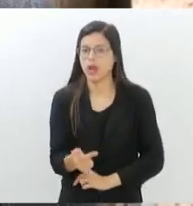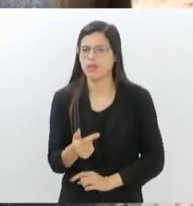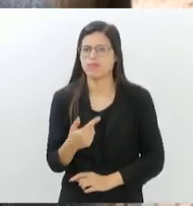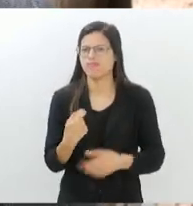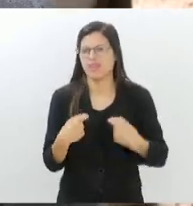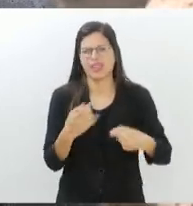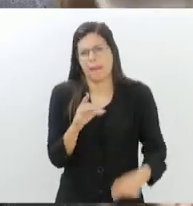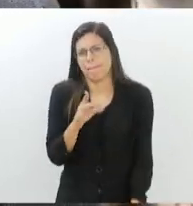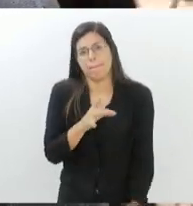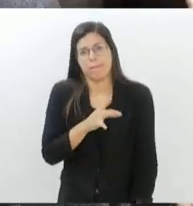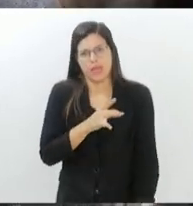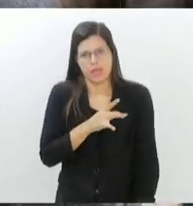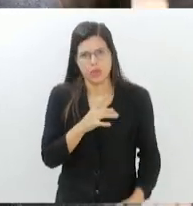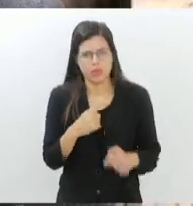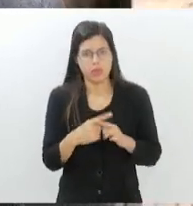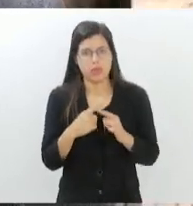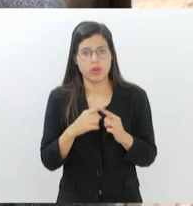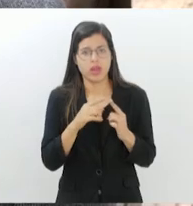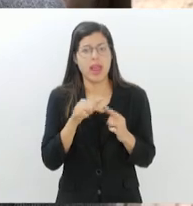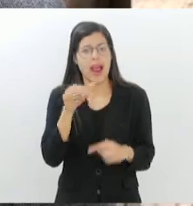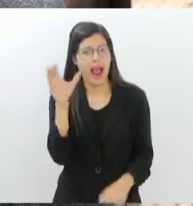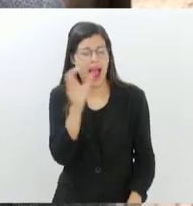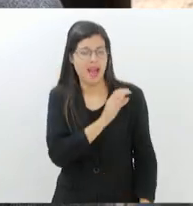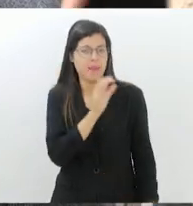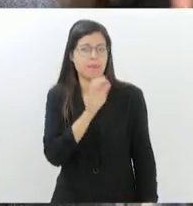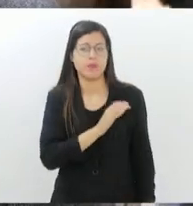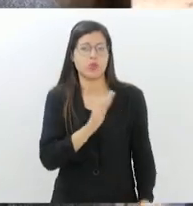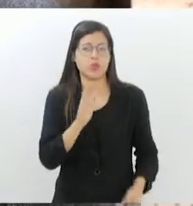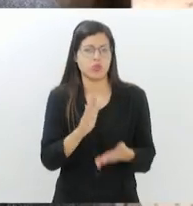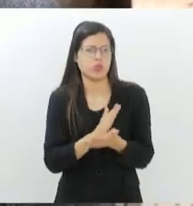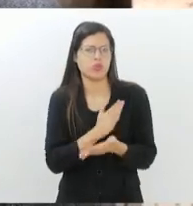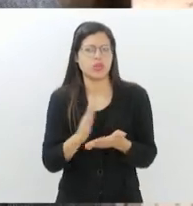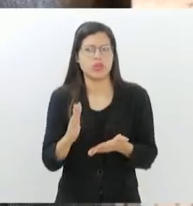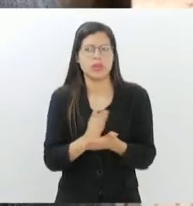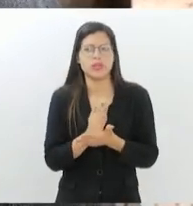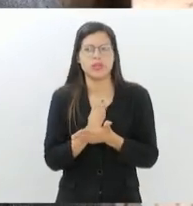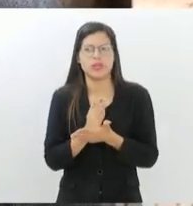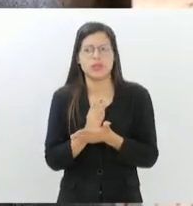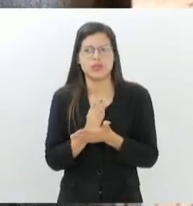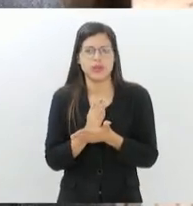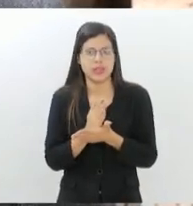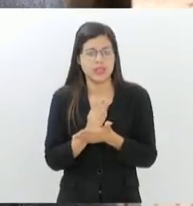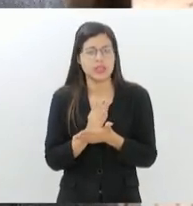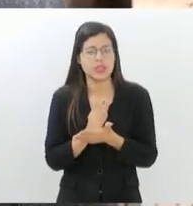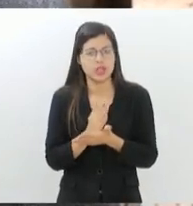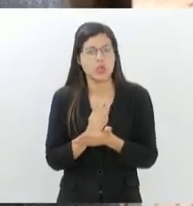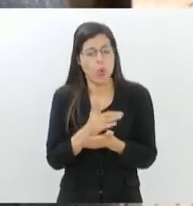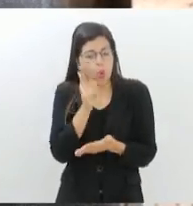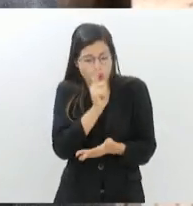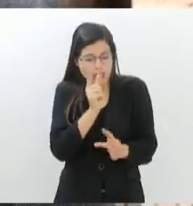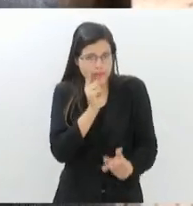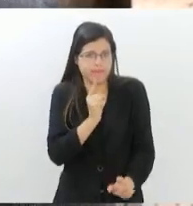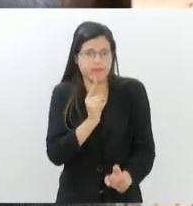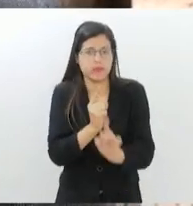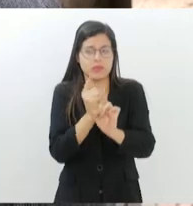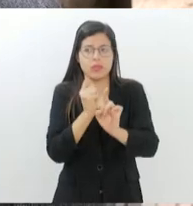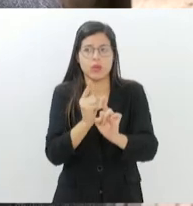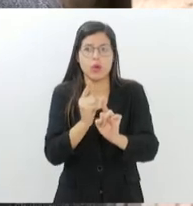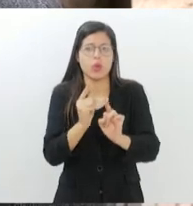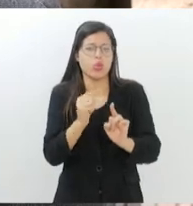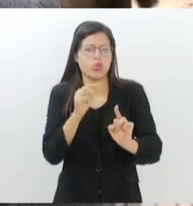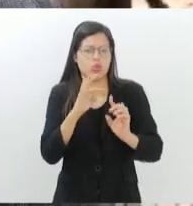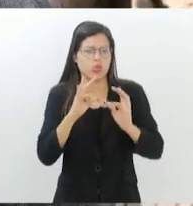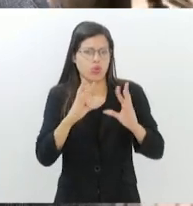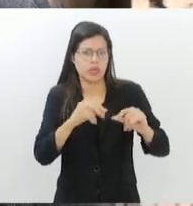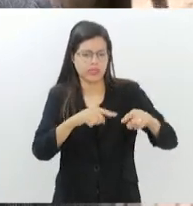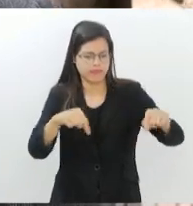muito rápido e às vezes é muito preciso. Tanto que tem qualquer consultório de urologista, você vai ver que ele